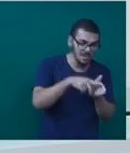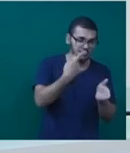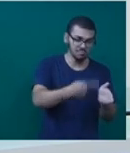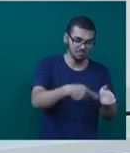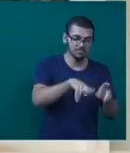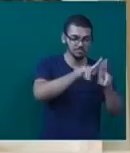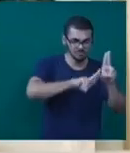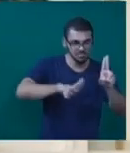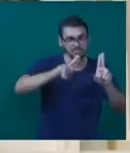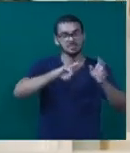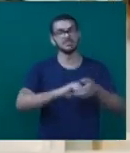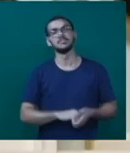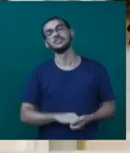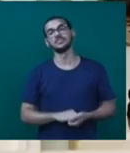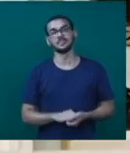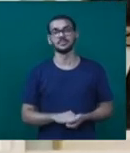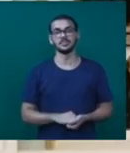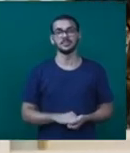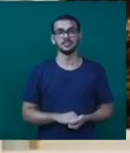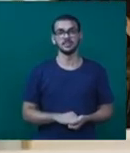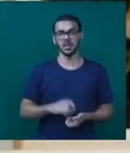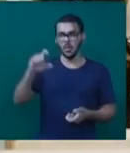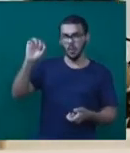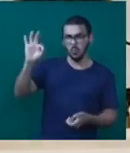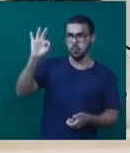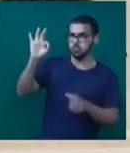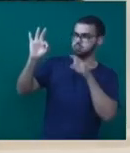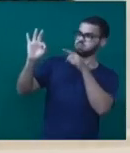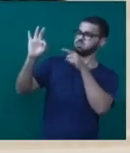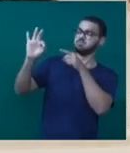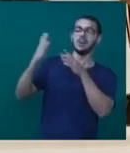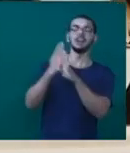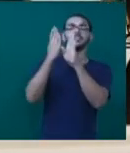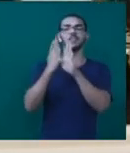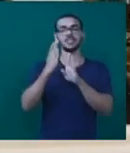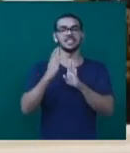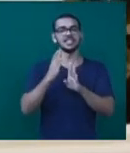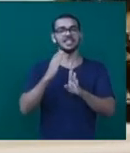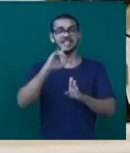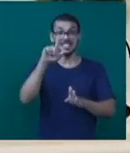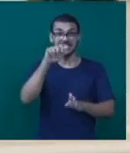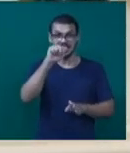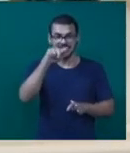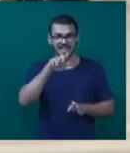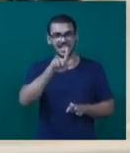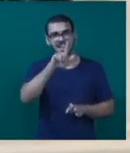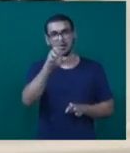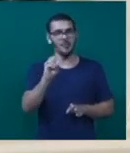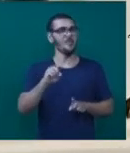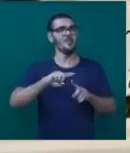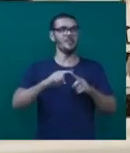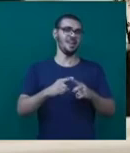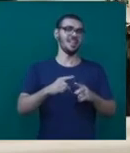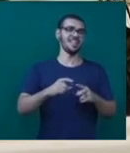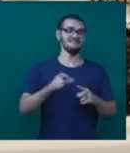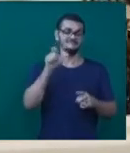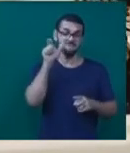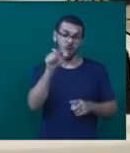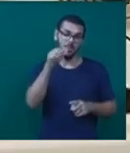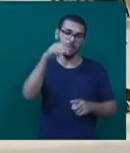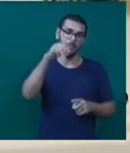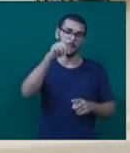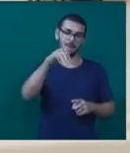de Uberlândia. Esta abelha grande é popularmente conhecida como zangão, mas na verdade recebe o nome